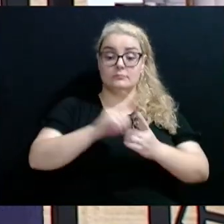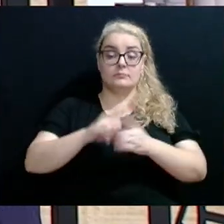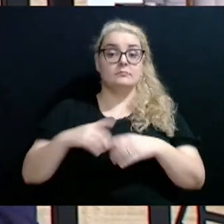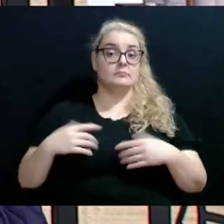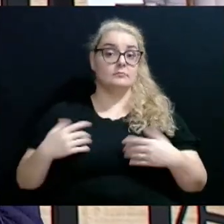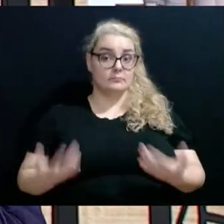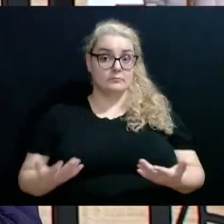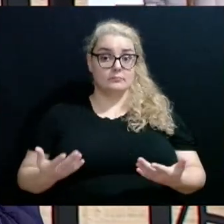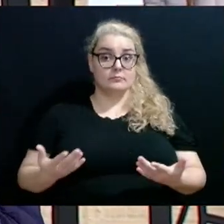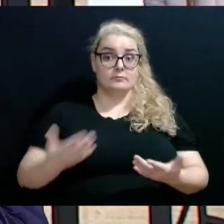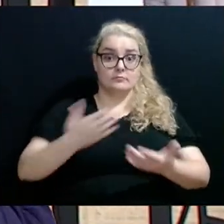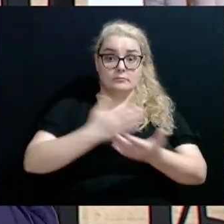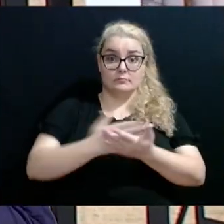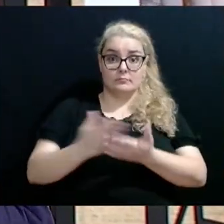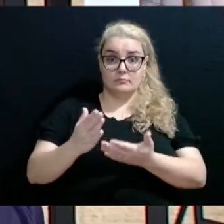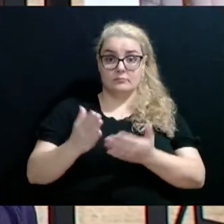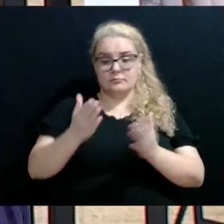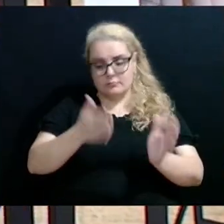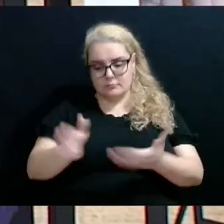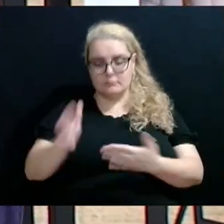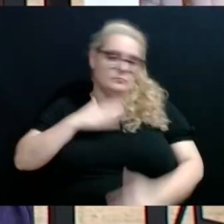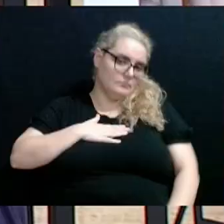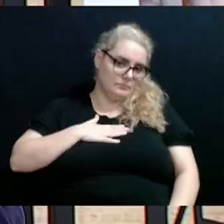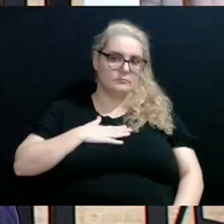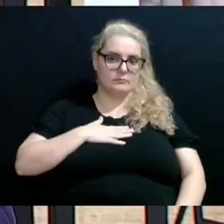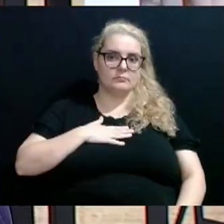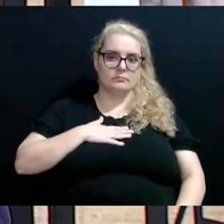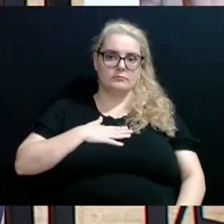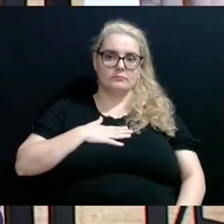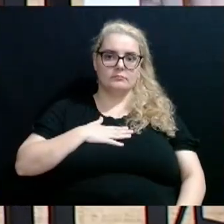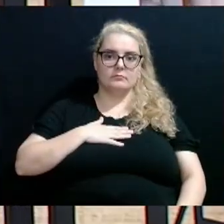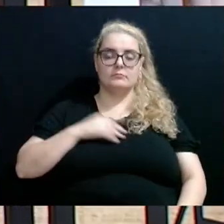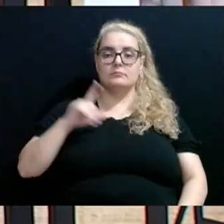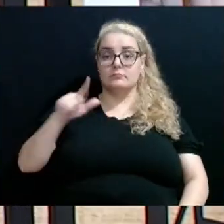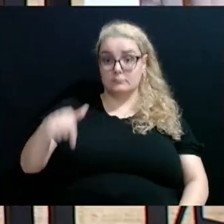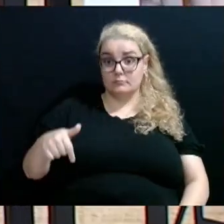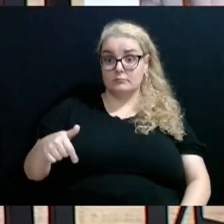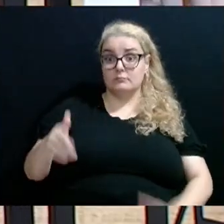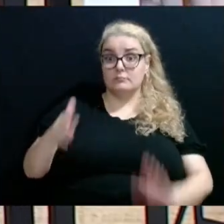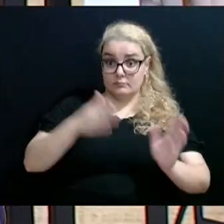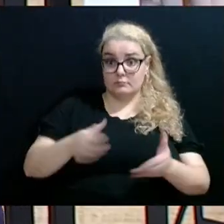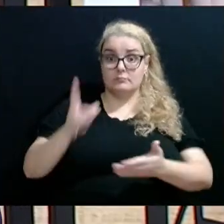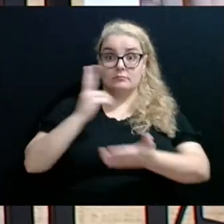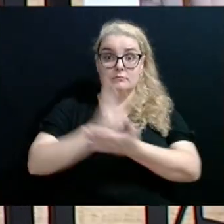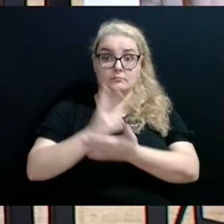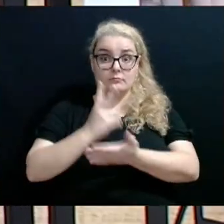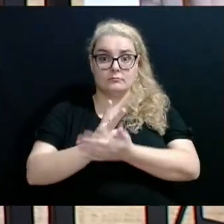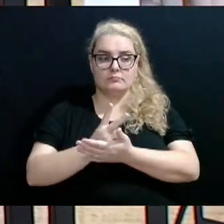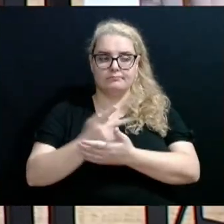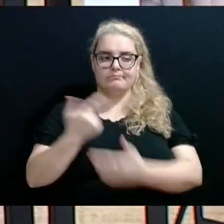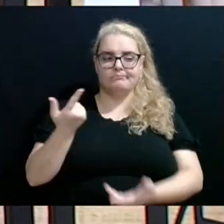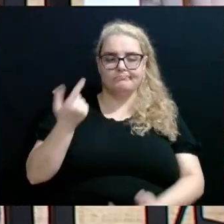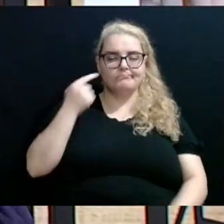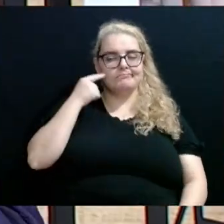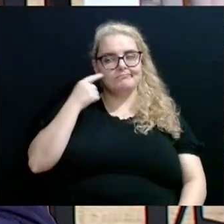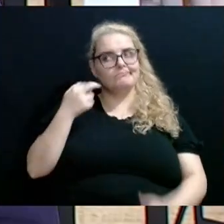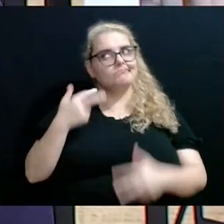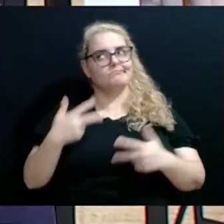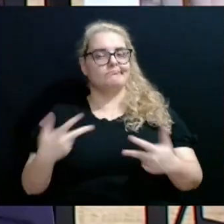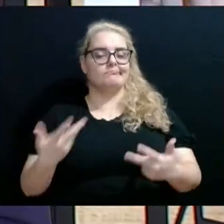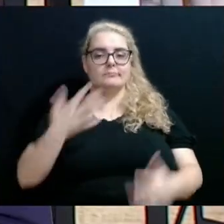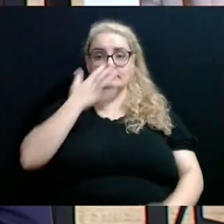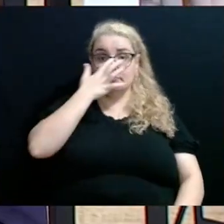comecei a produzir para mim. Depois que eu comecei essa produção, eu sempre tive muito essa questão do